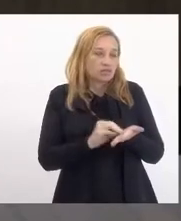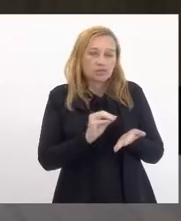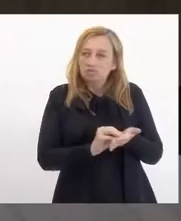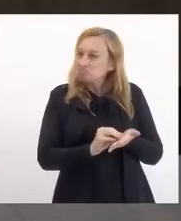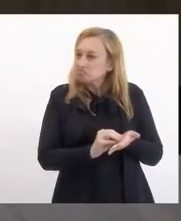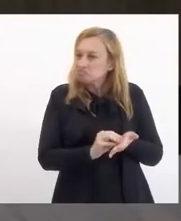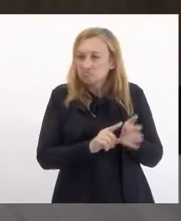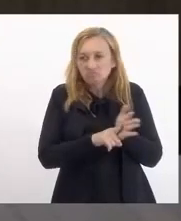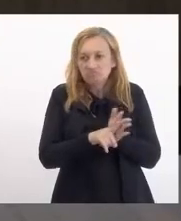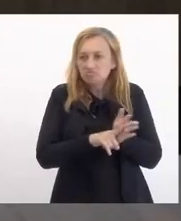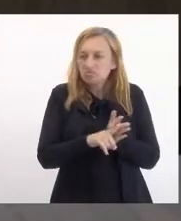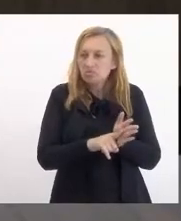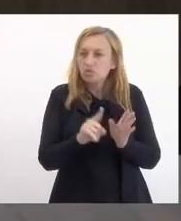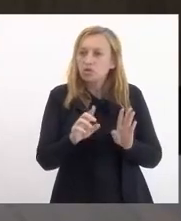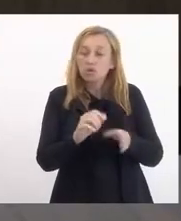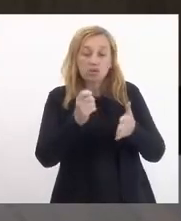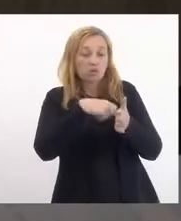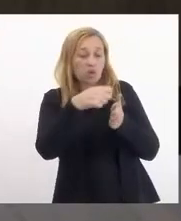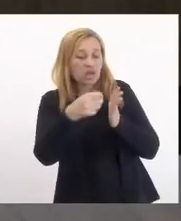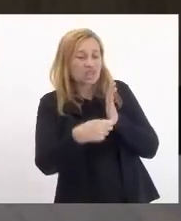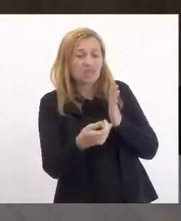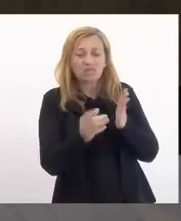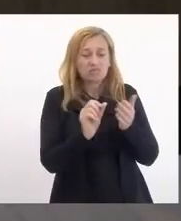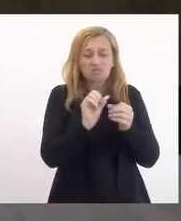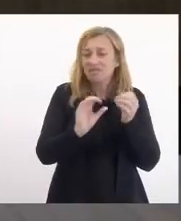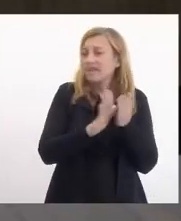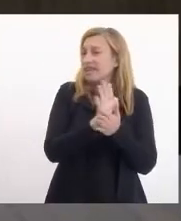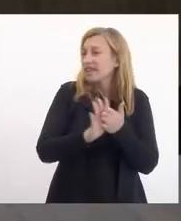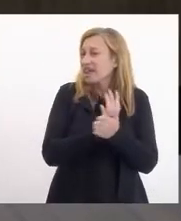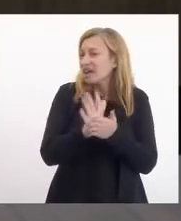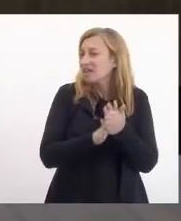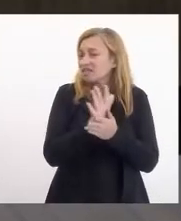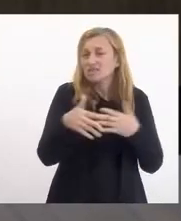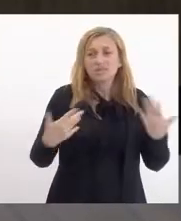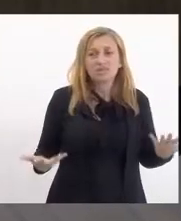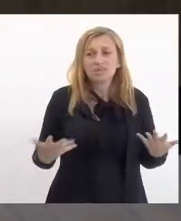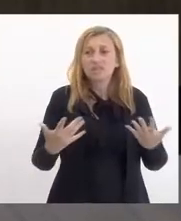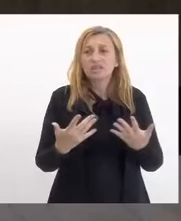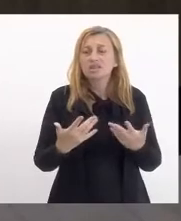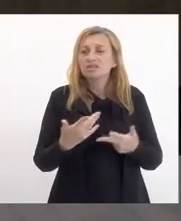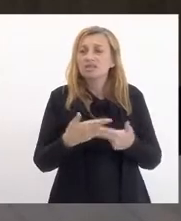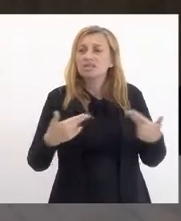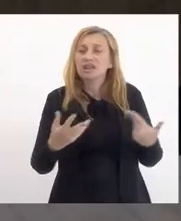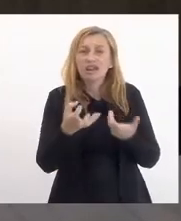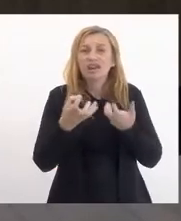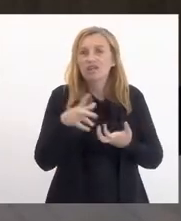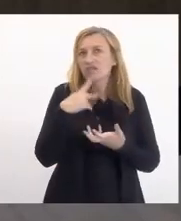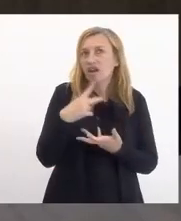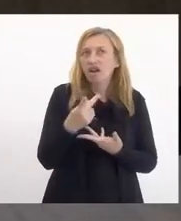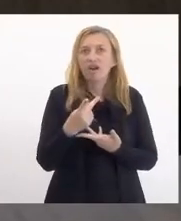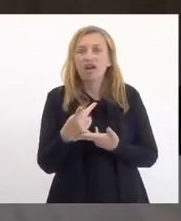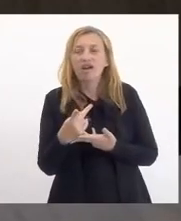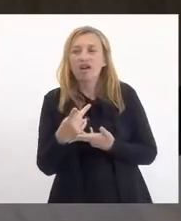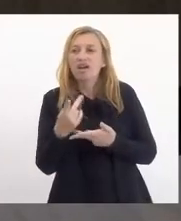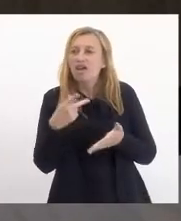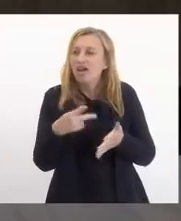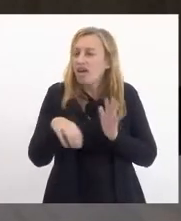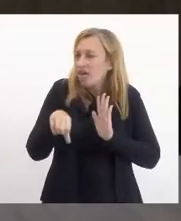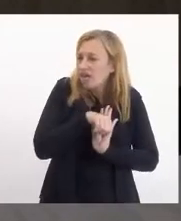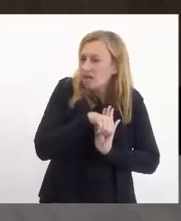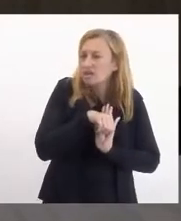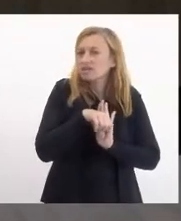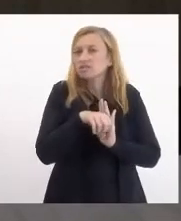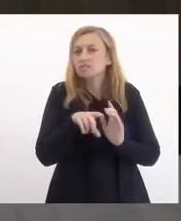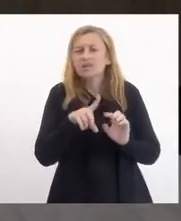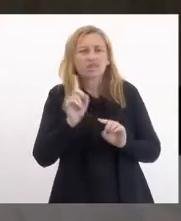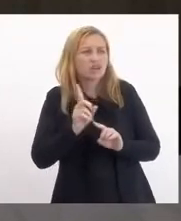o calendário, como o INEA não se posiciona, né, deputado Luiz Paulo? Por muitas vezes, querem dizer que é ilegal, ilegítimo, quando na verdade não